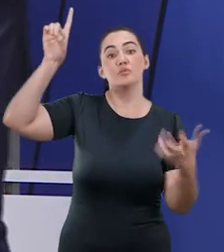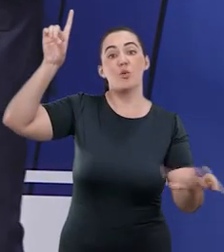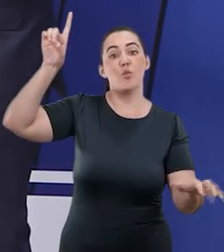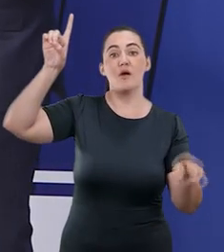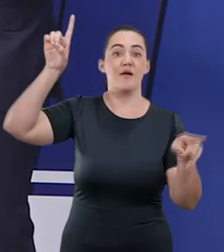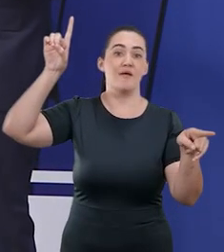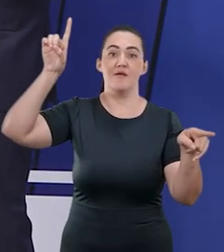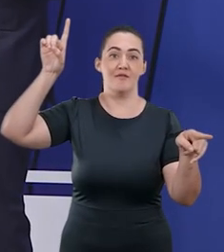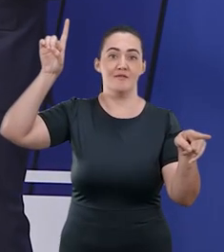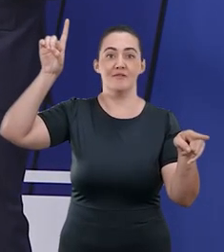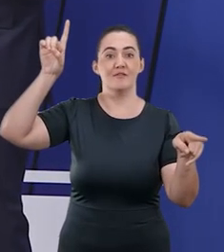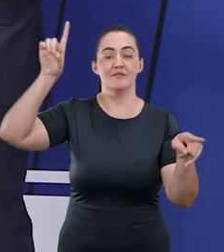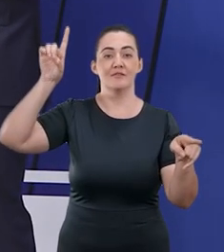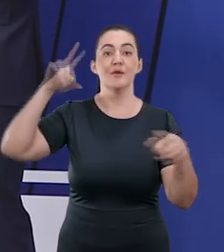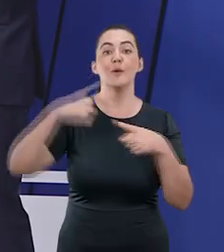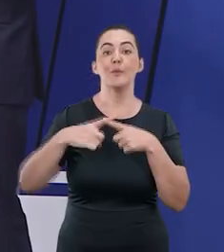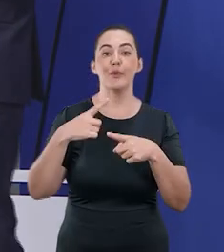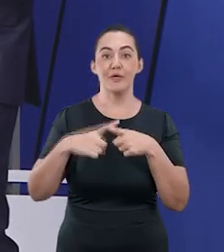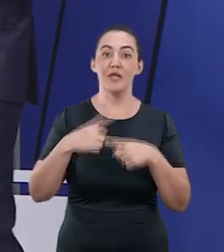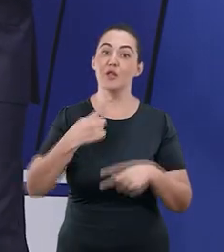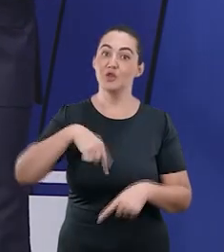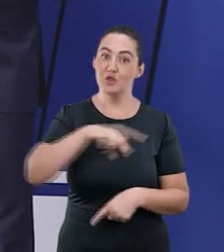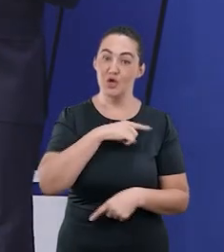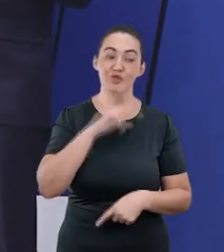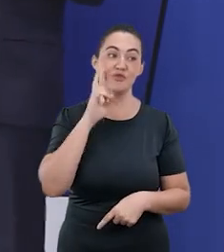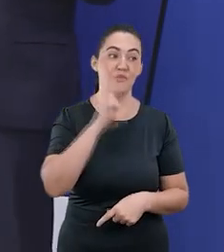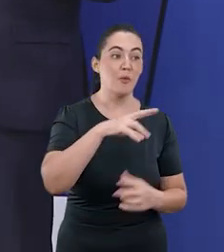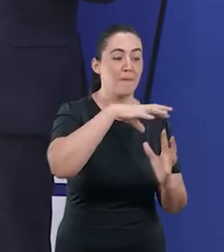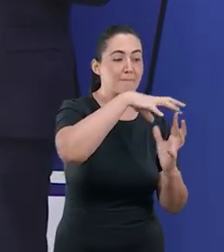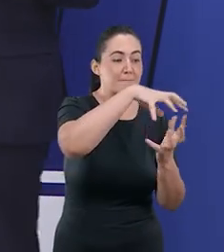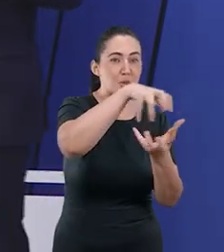você? Porque os rudimentos do mundo